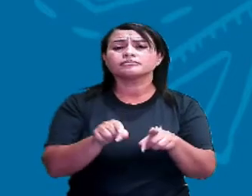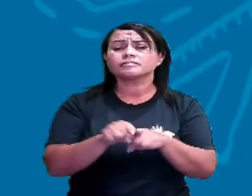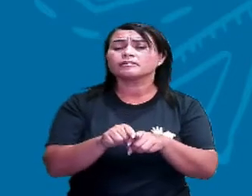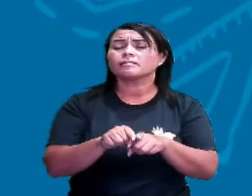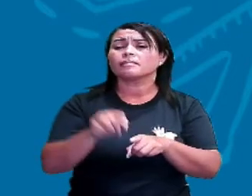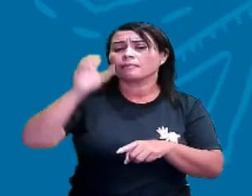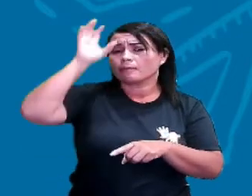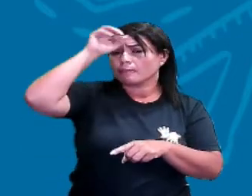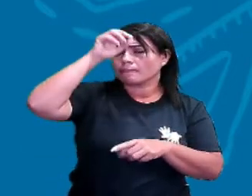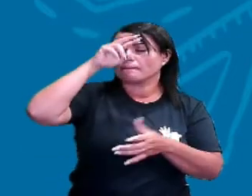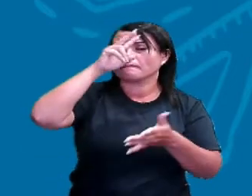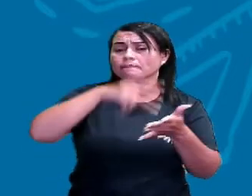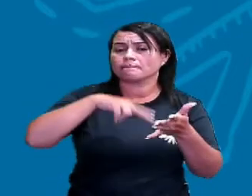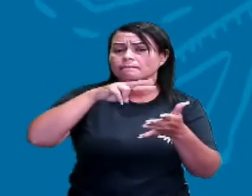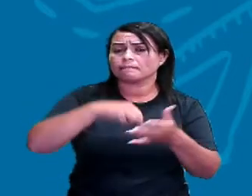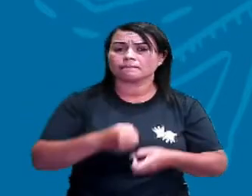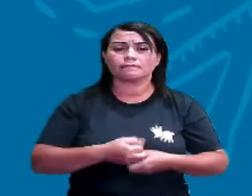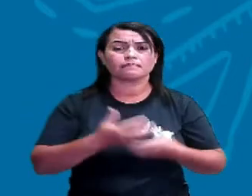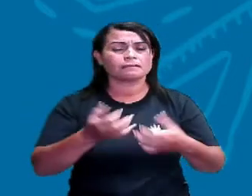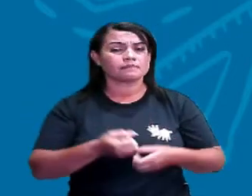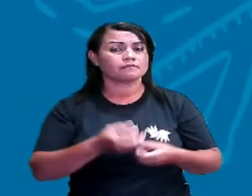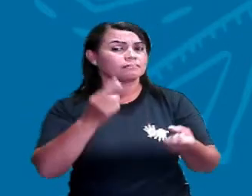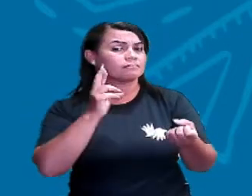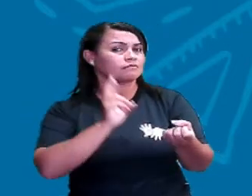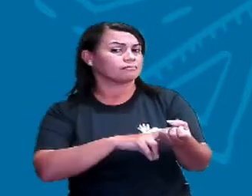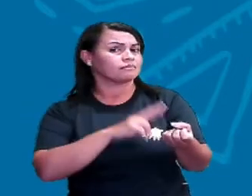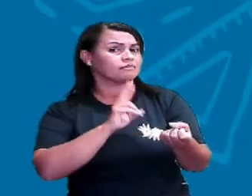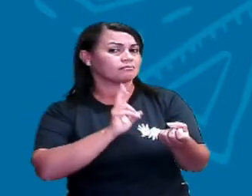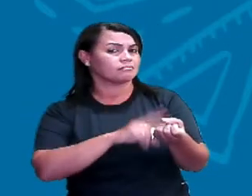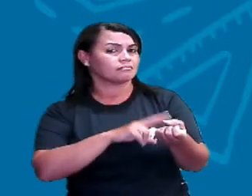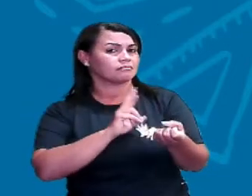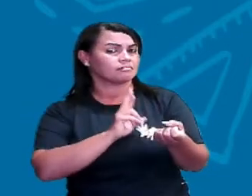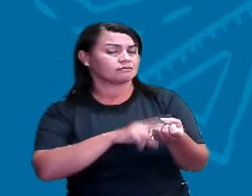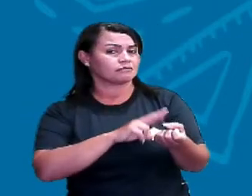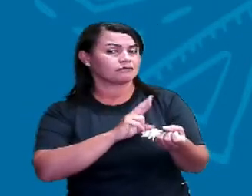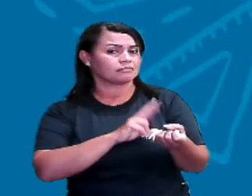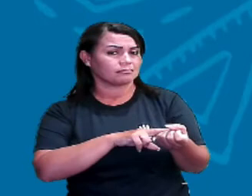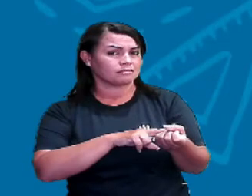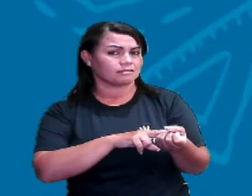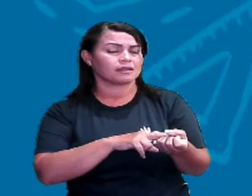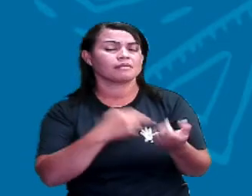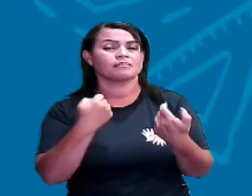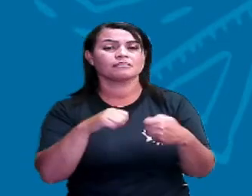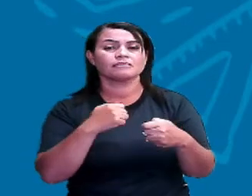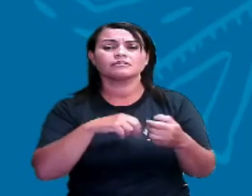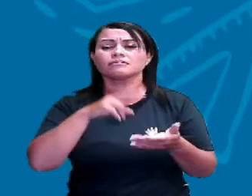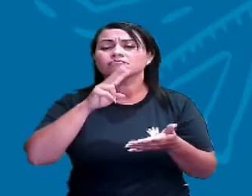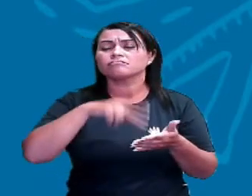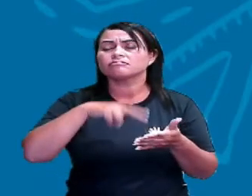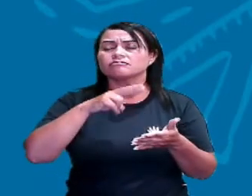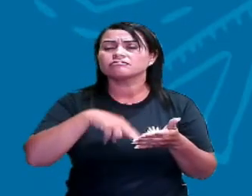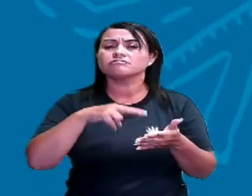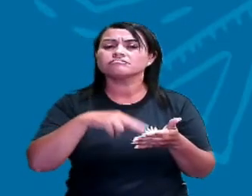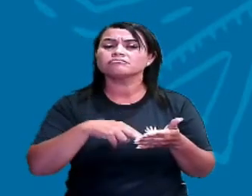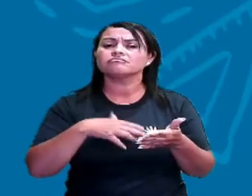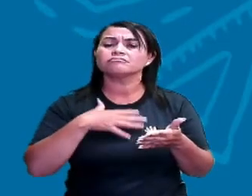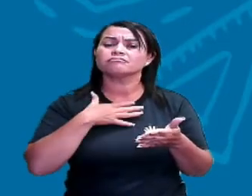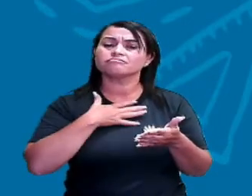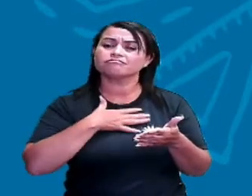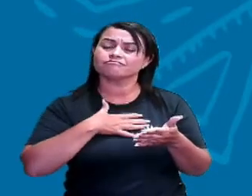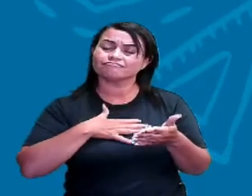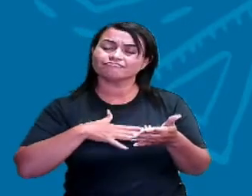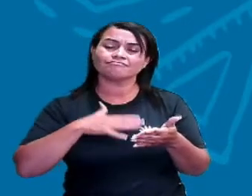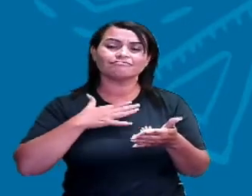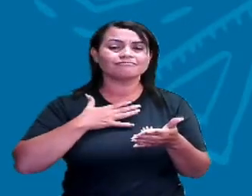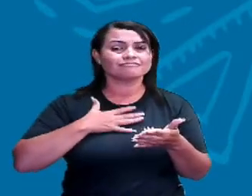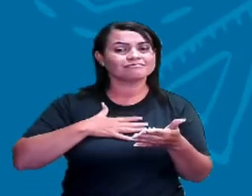gente precisa ler um poema com entonação, tá? A gente precisa ler um poema bem prazenteira mesmo,